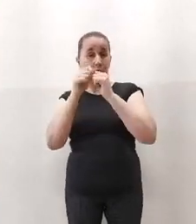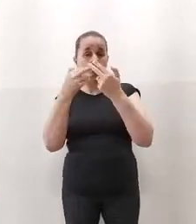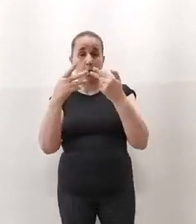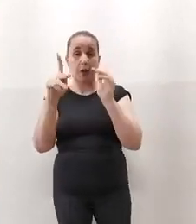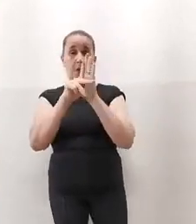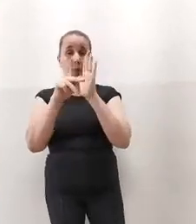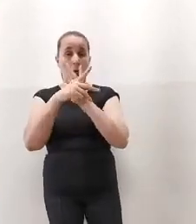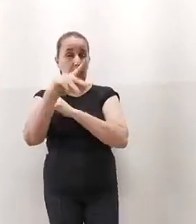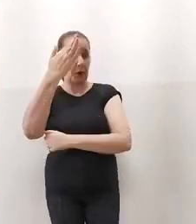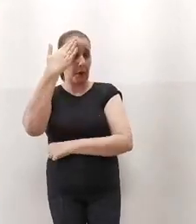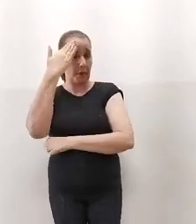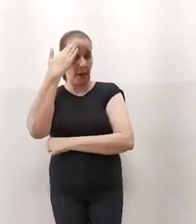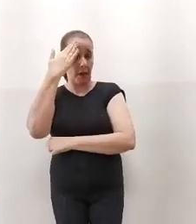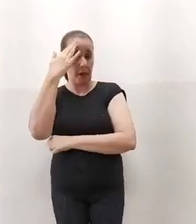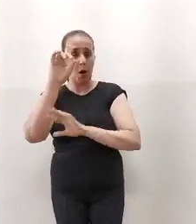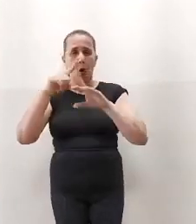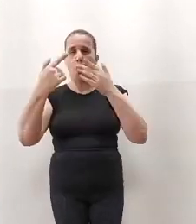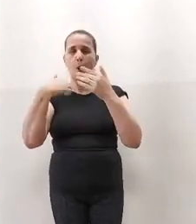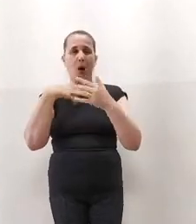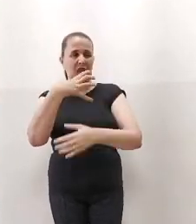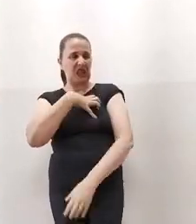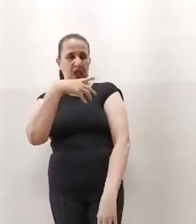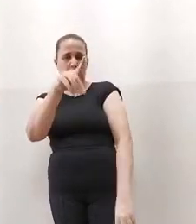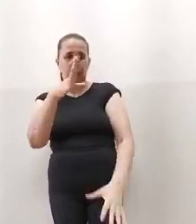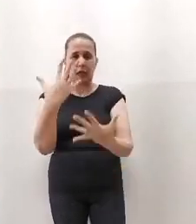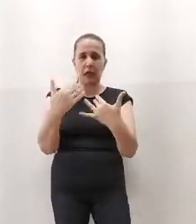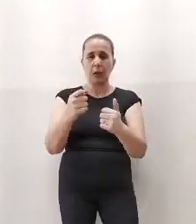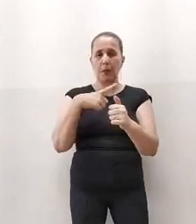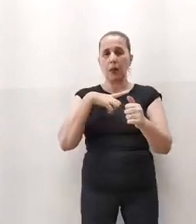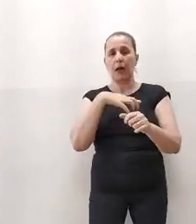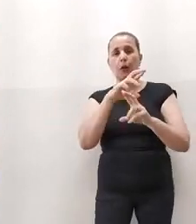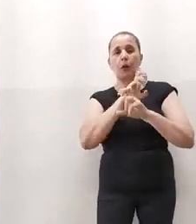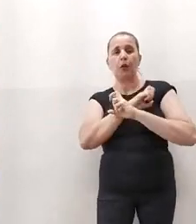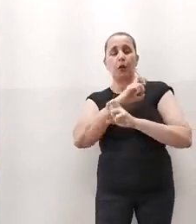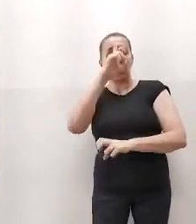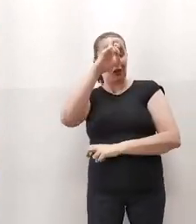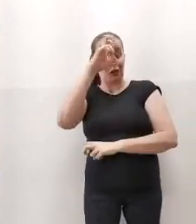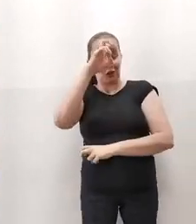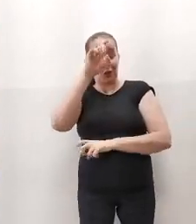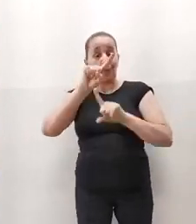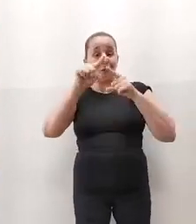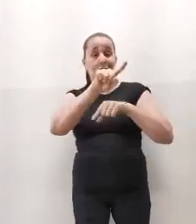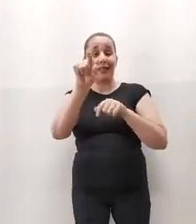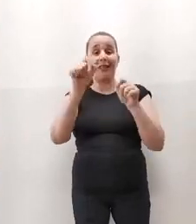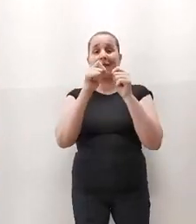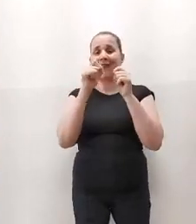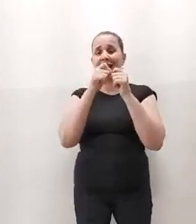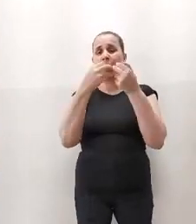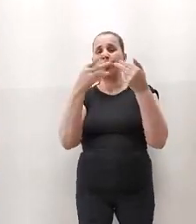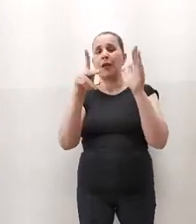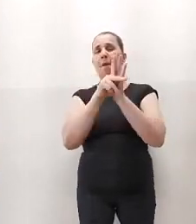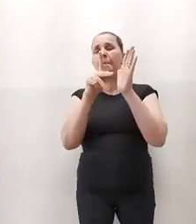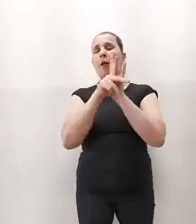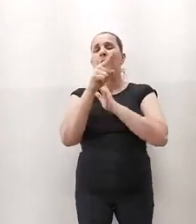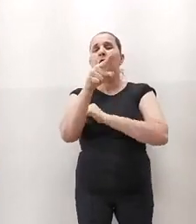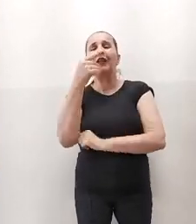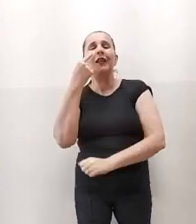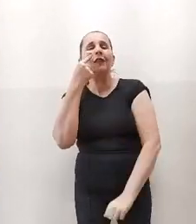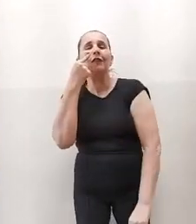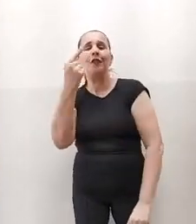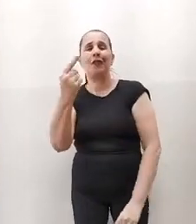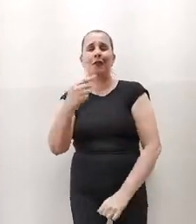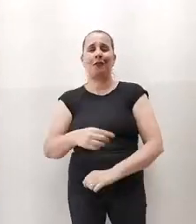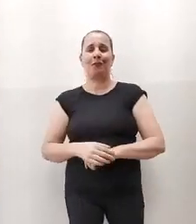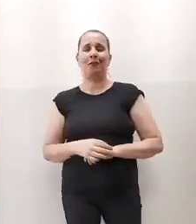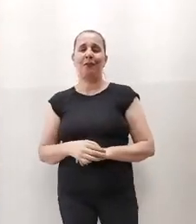sua cabeça ou conforme a ciência que você recebeu do Egito. Você fará algo que você viu. Oh, irmãos, o